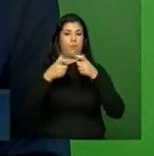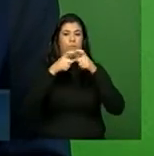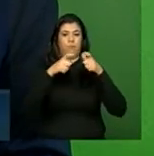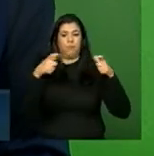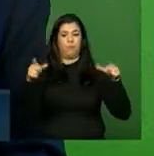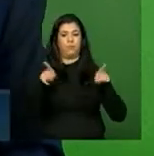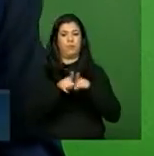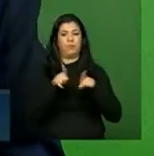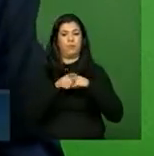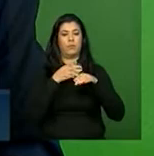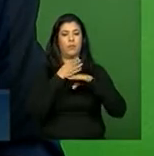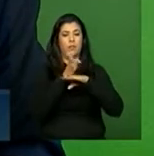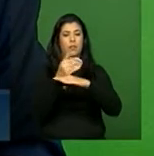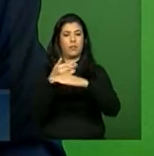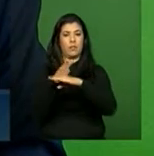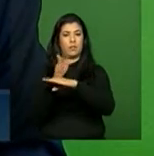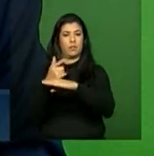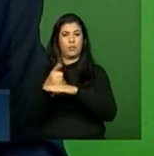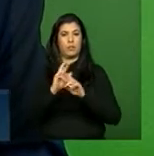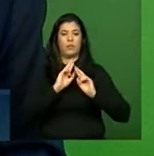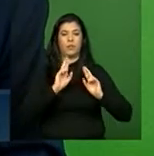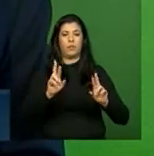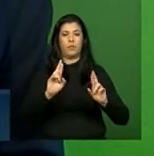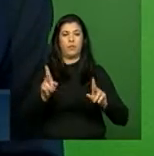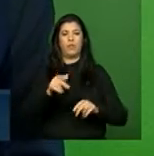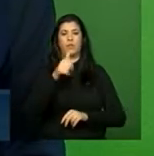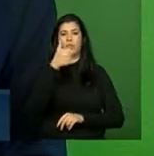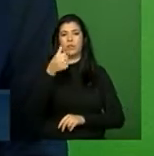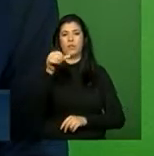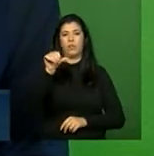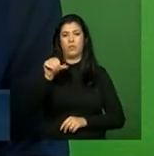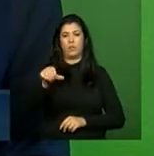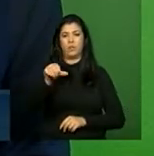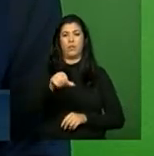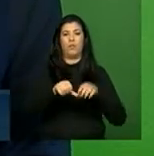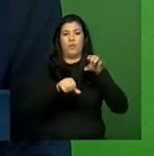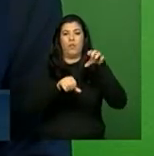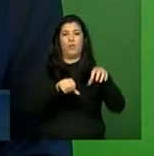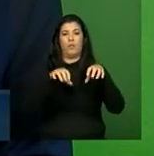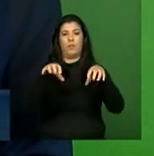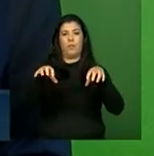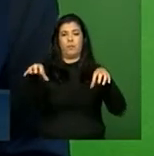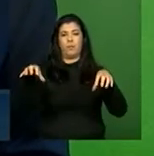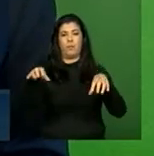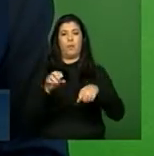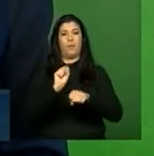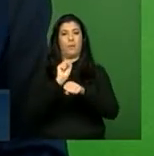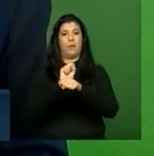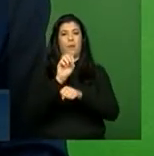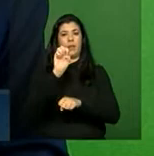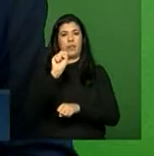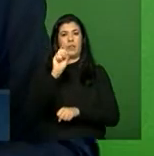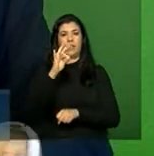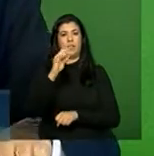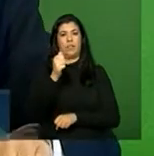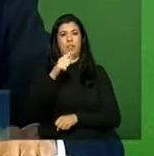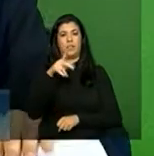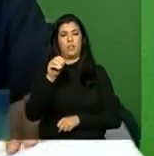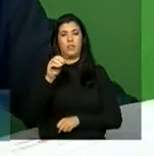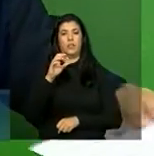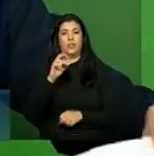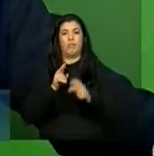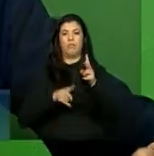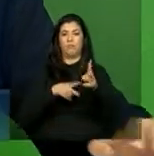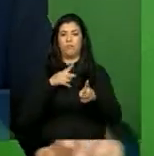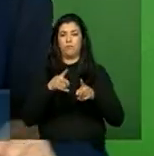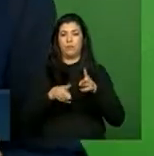e acessibilidade de 19 estações de trem da CPTM que